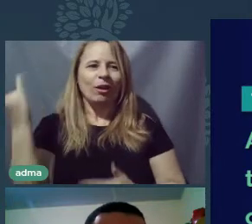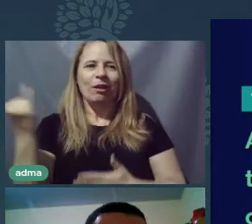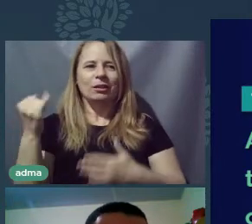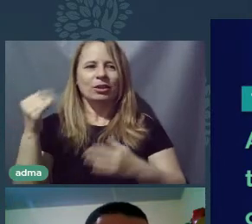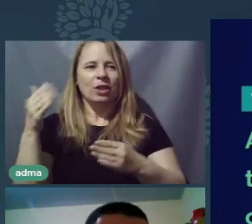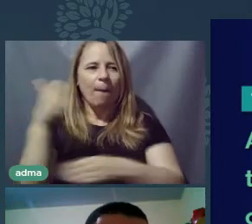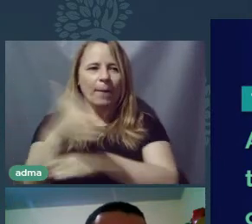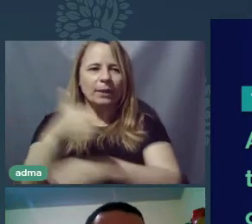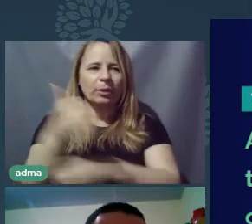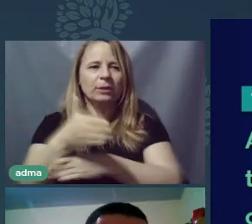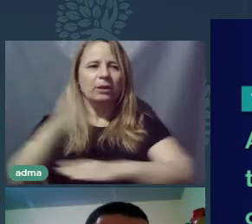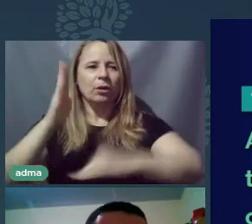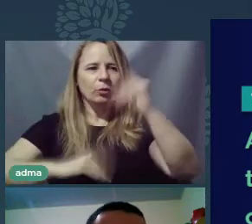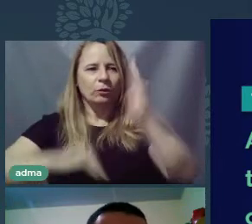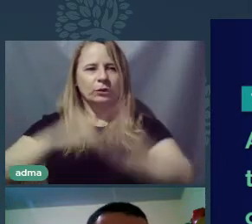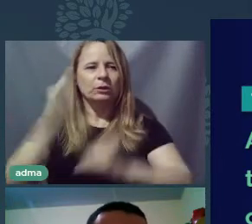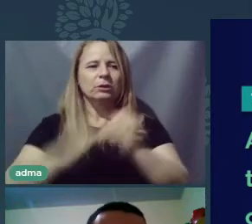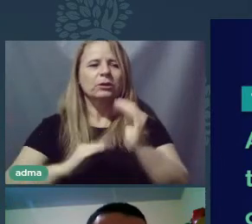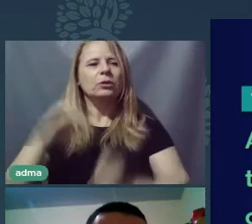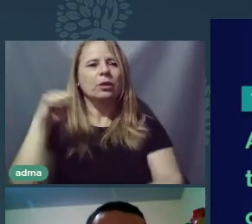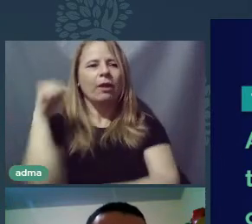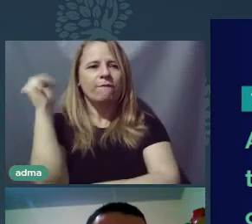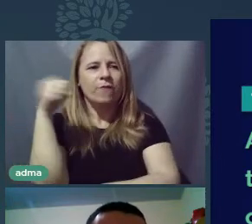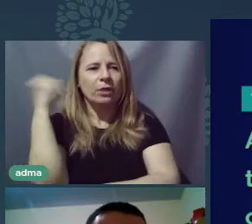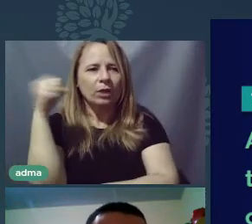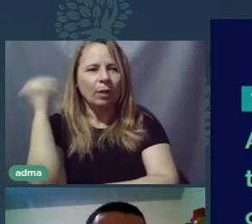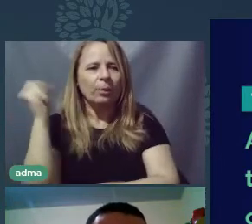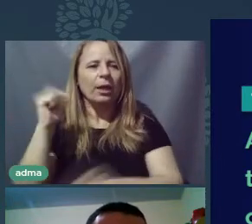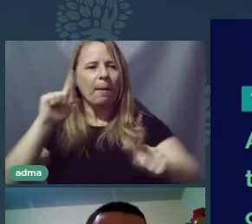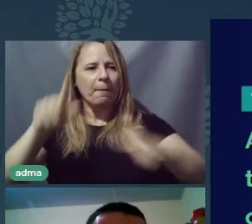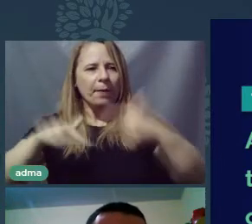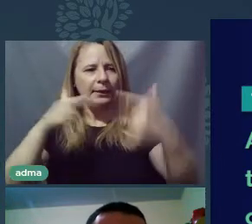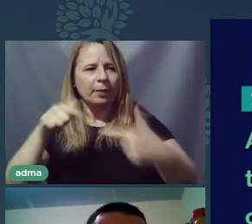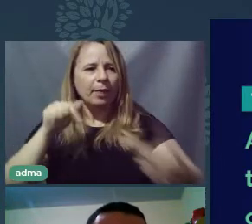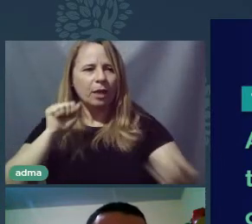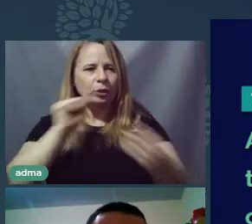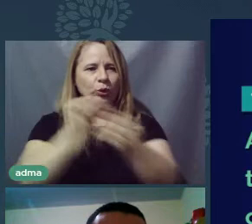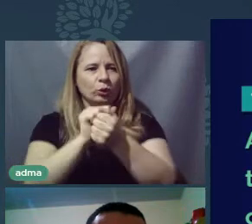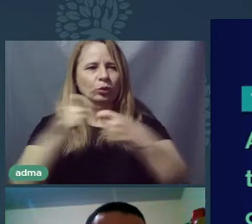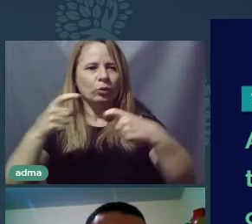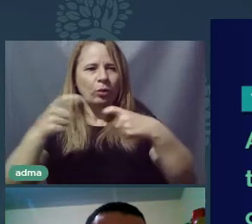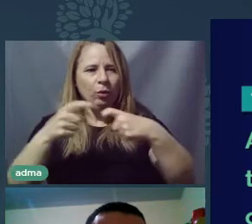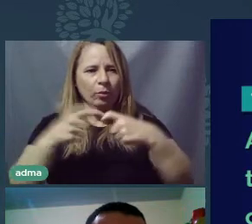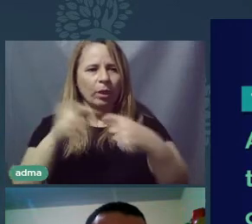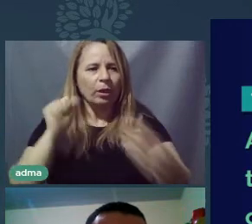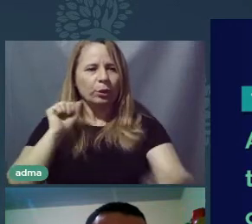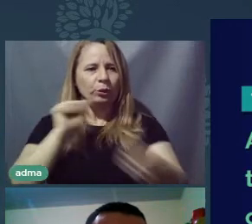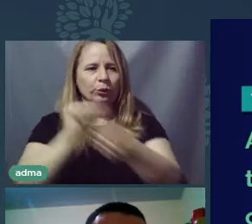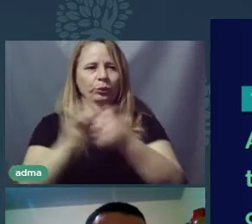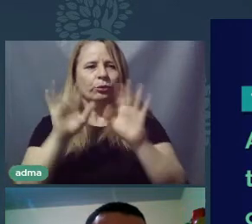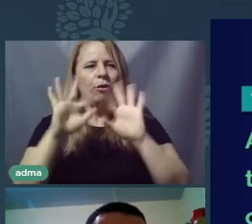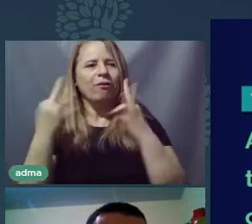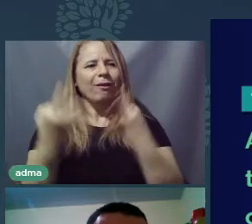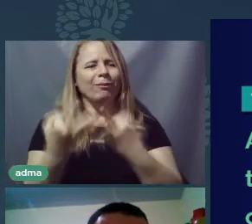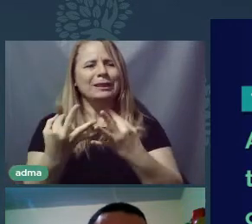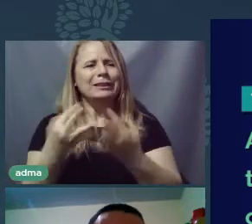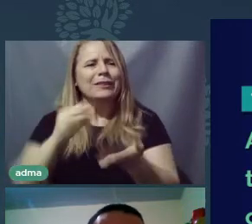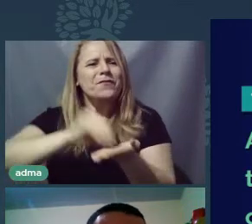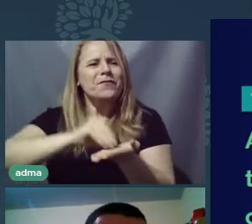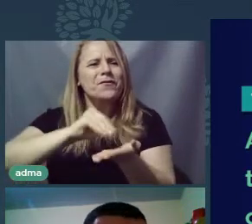do profissional da fisioterapia para trabalhar em parceria conosco, com a família. Sentimos falta